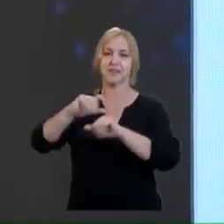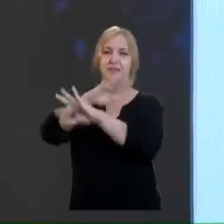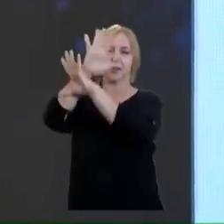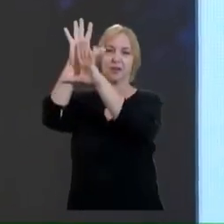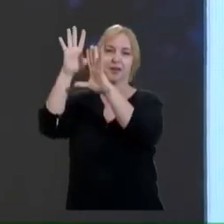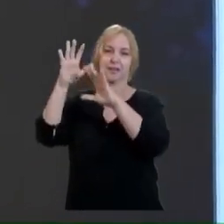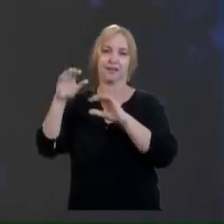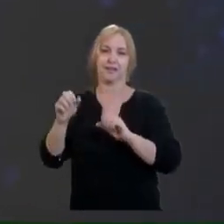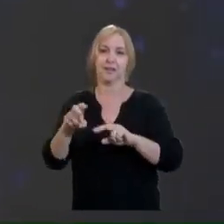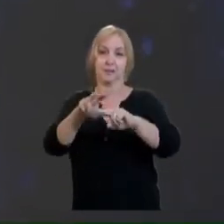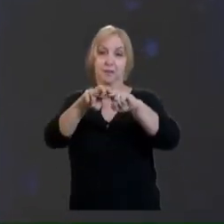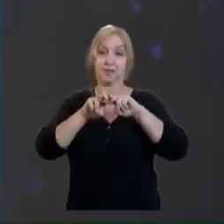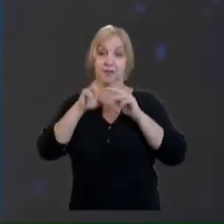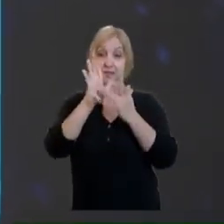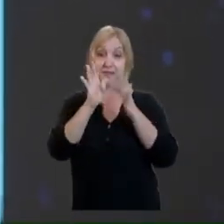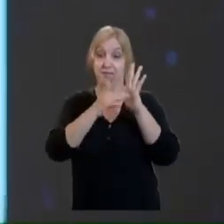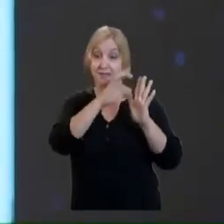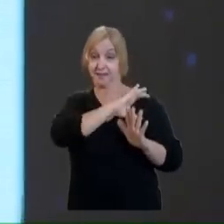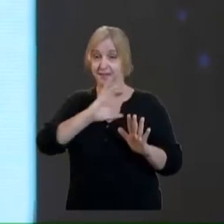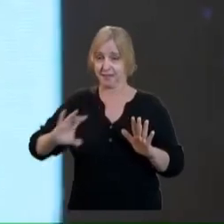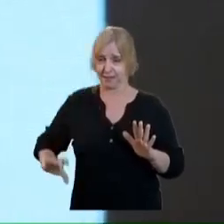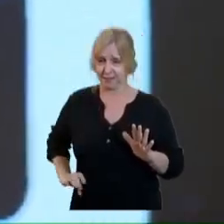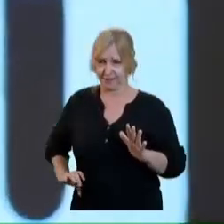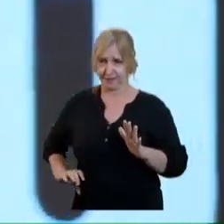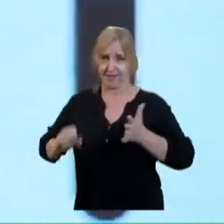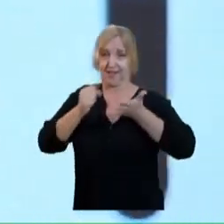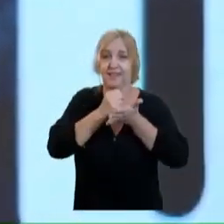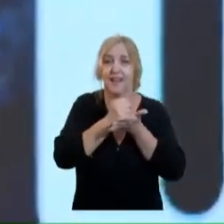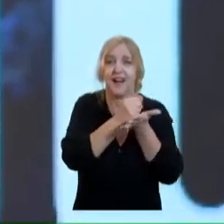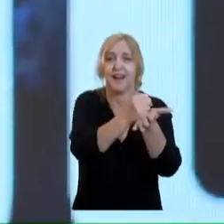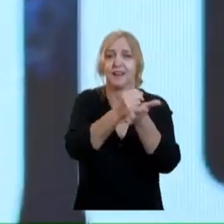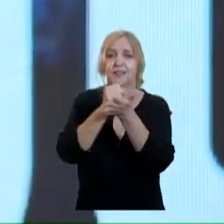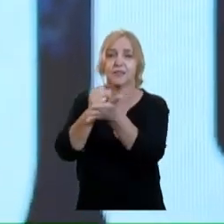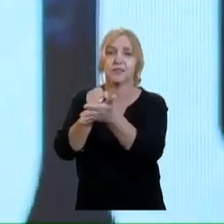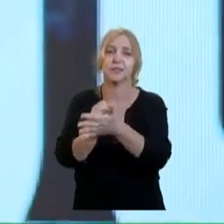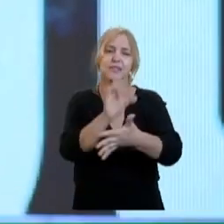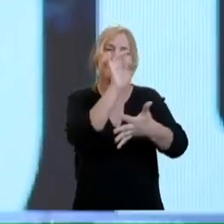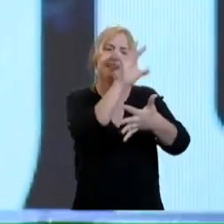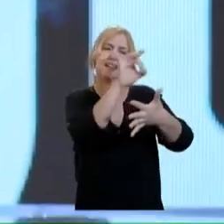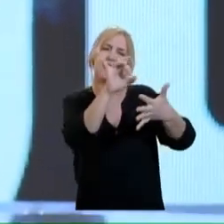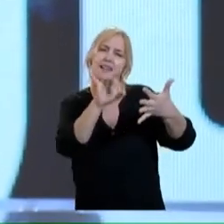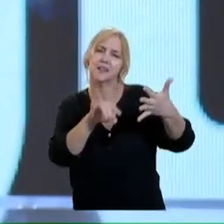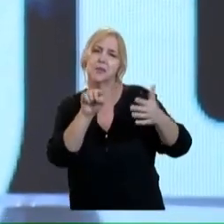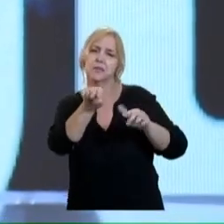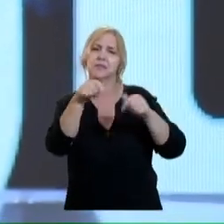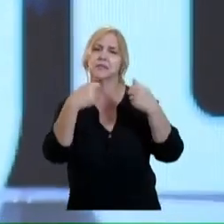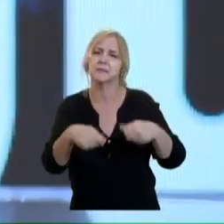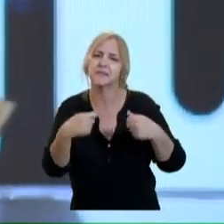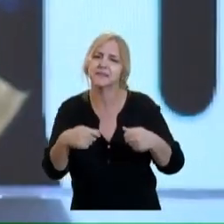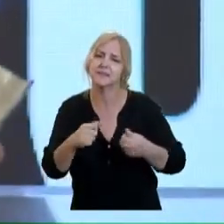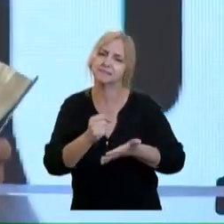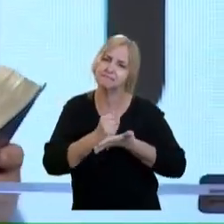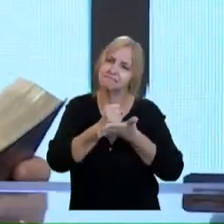Cristo Jesus cada uma de vossas necessidades.